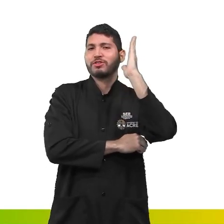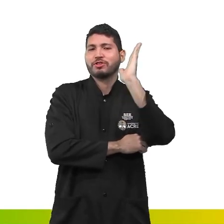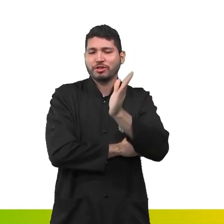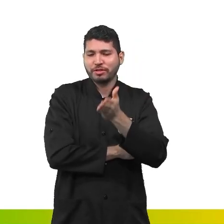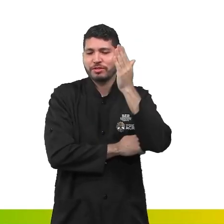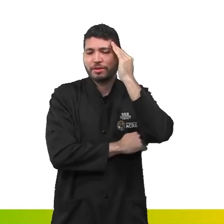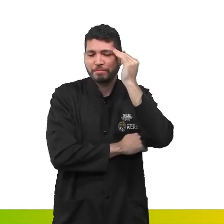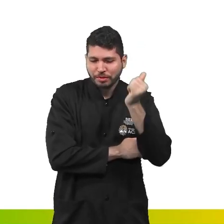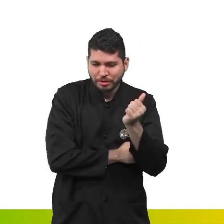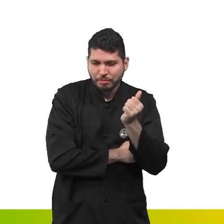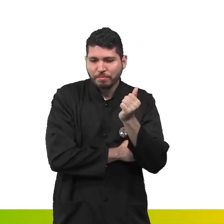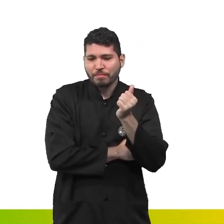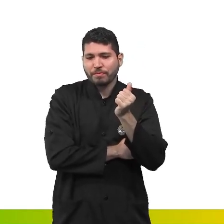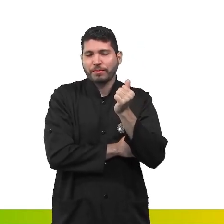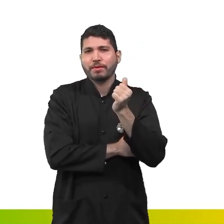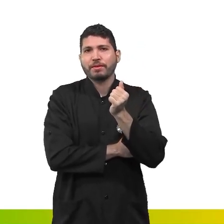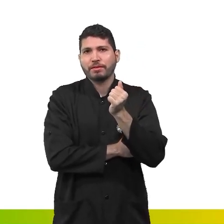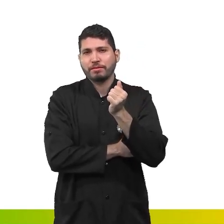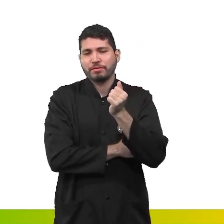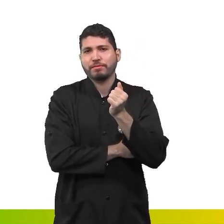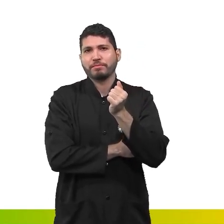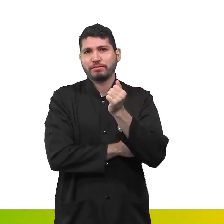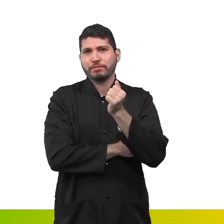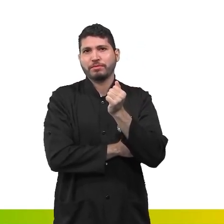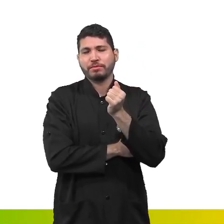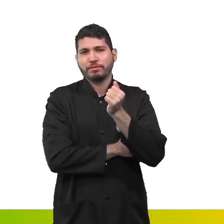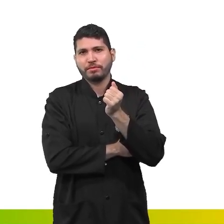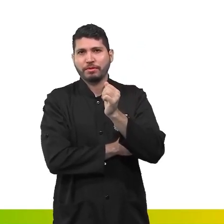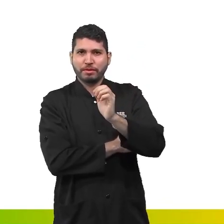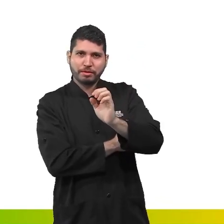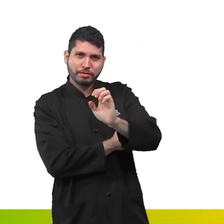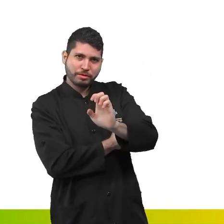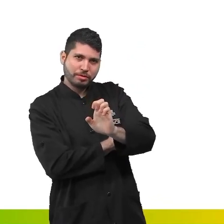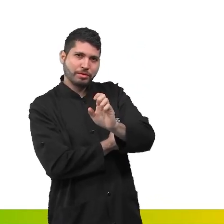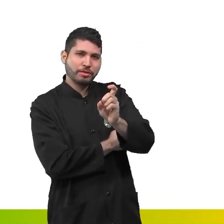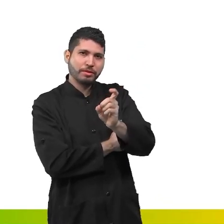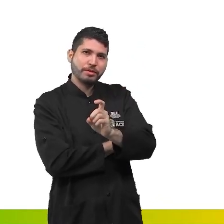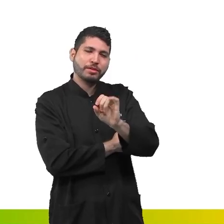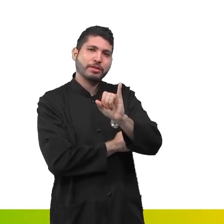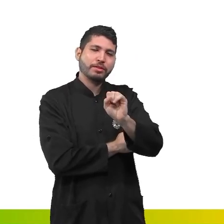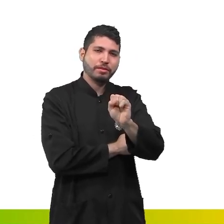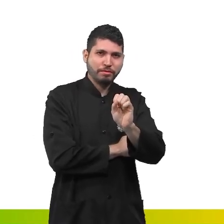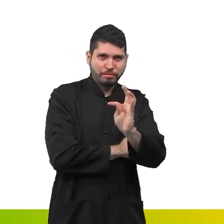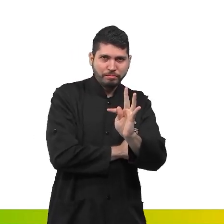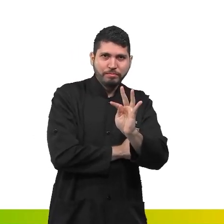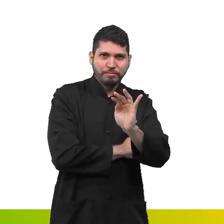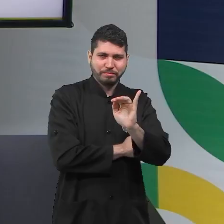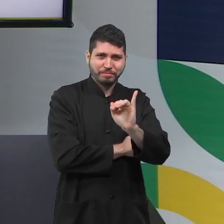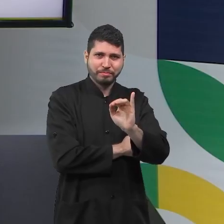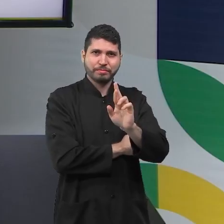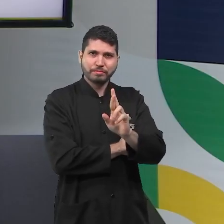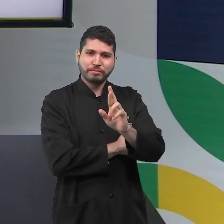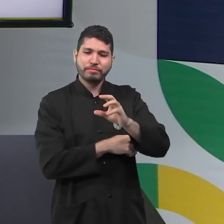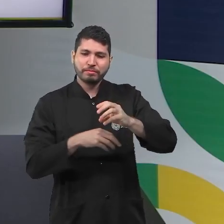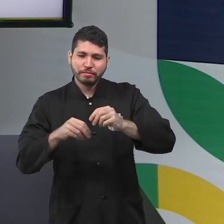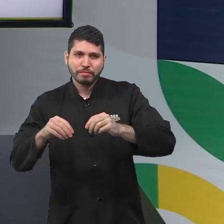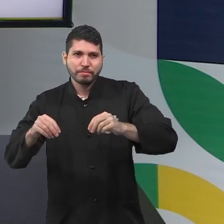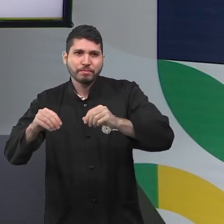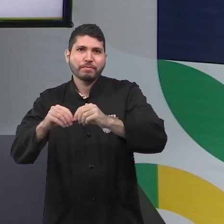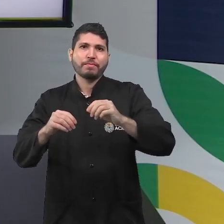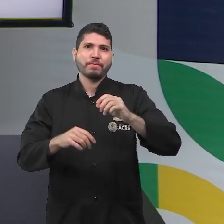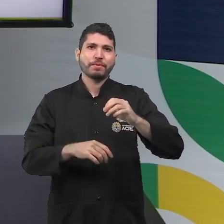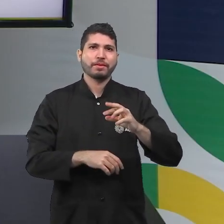terra. Então, a resposta correta a essa questão é Bartolomé de las Casas, ou Bartolomeu de las